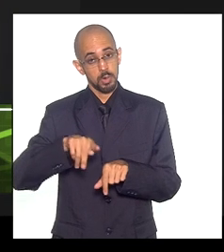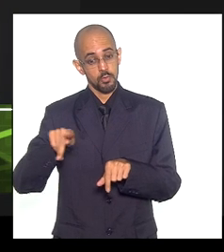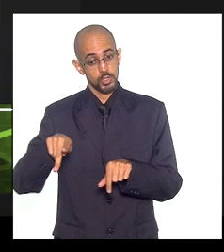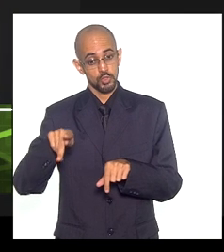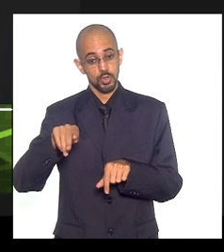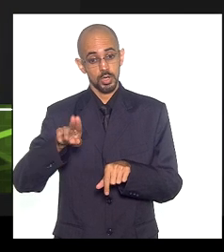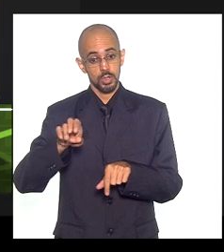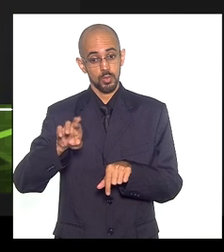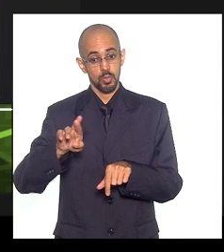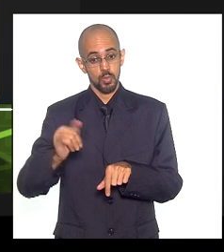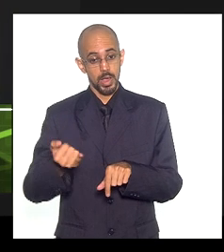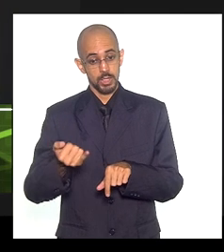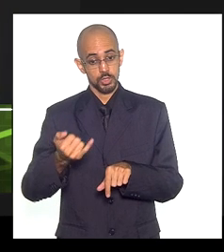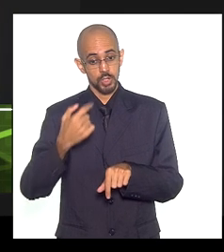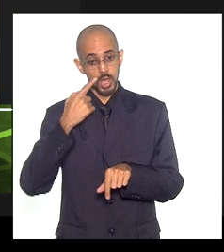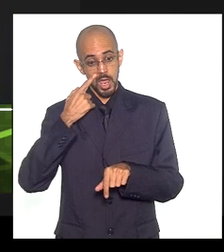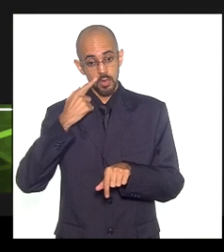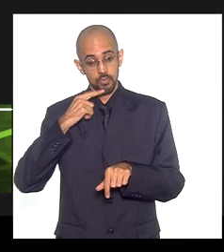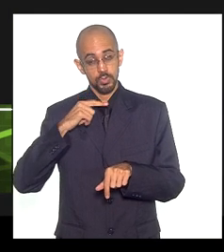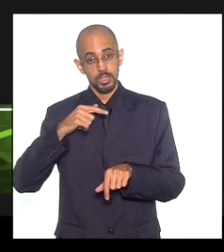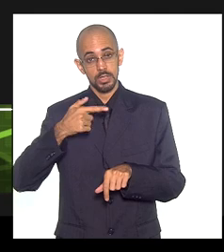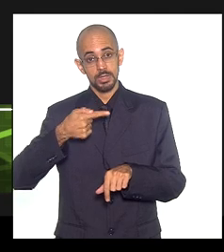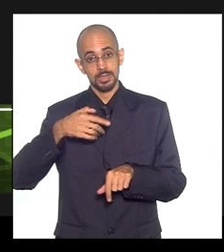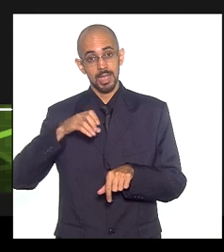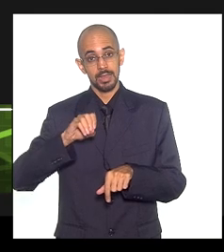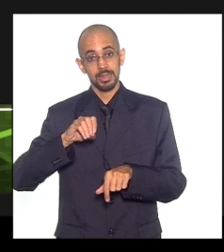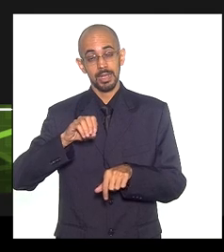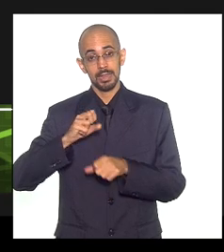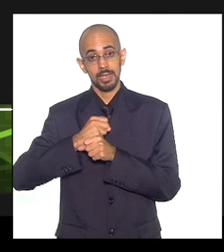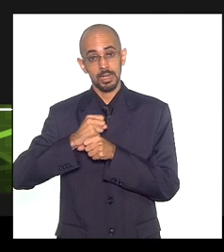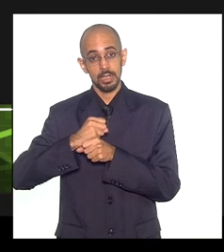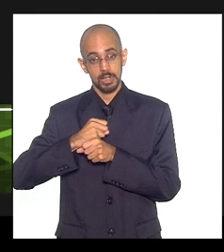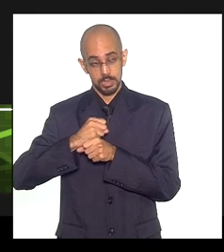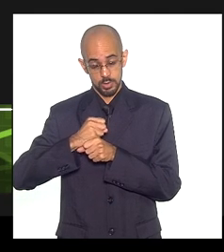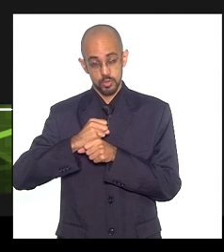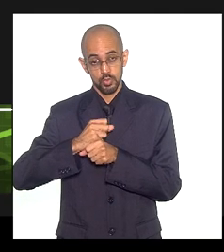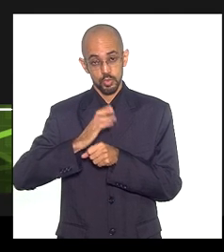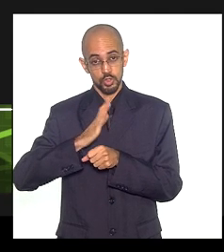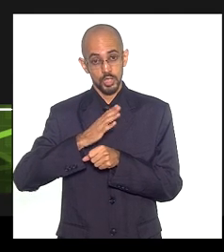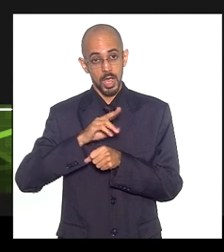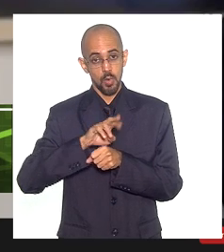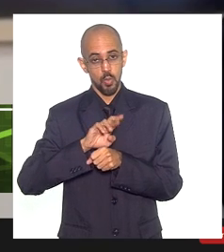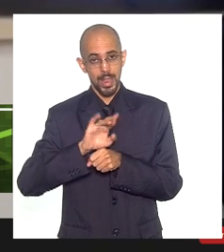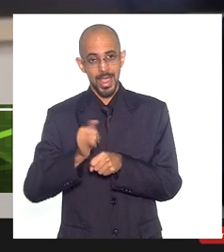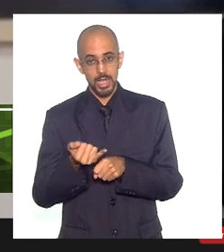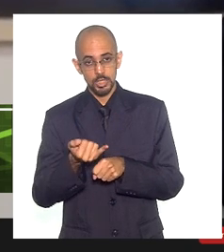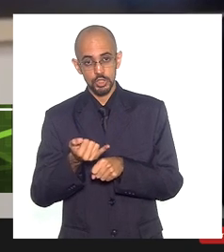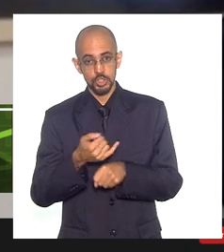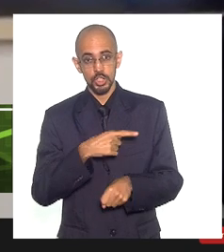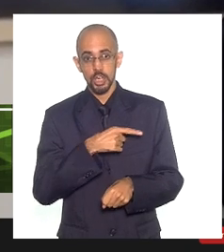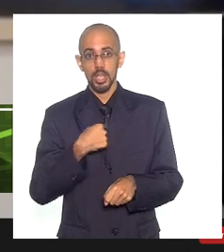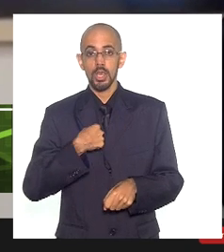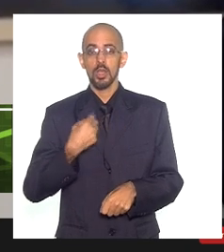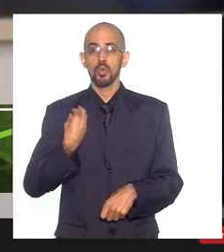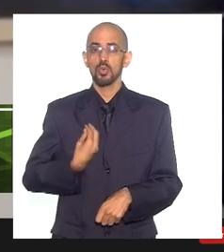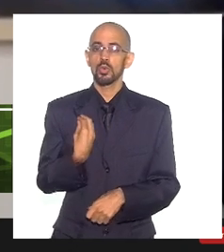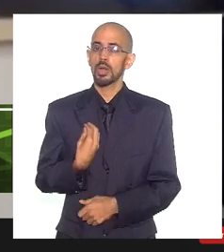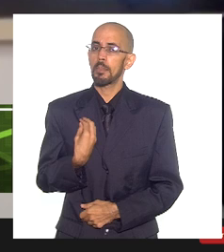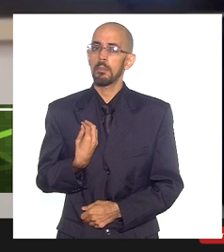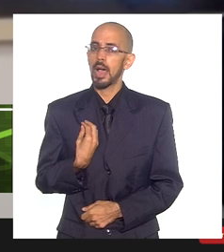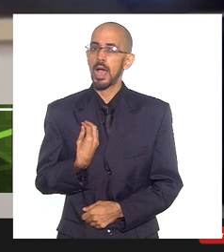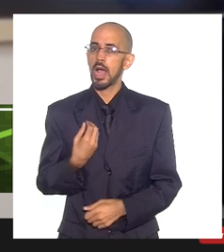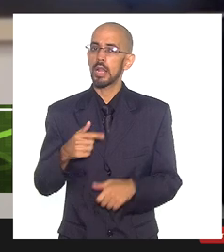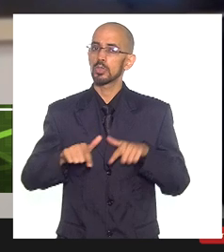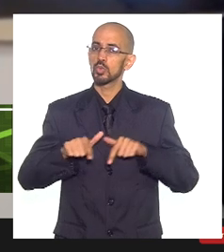desenvolvimento dela. Você vê, a UERJ tem 70 anos, eu estou há mais de 30 anos, estou quase metade da história da UERJ. E a minha vida